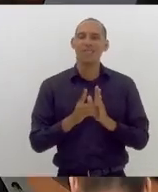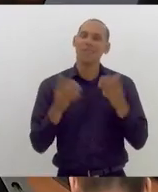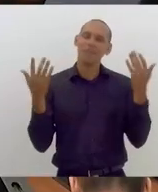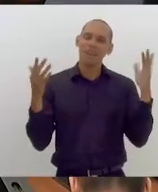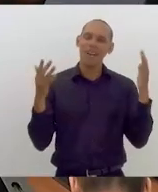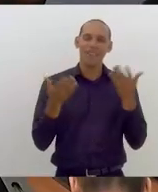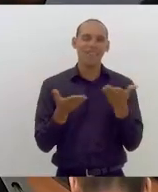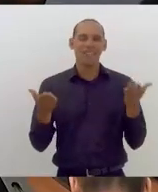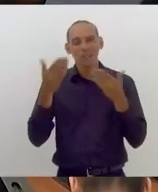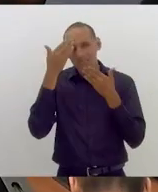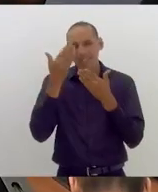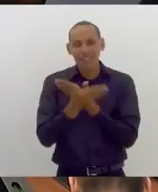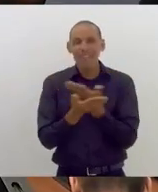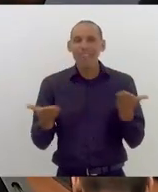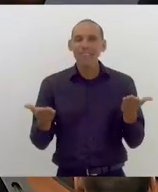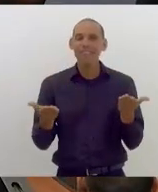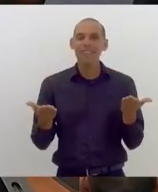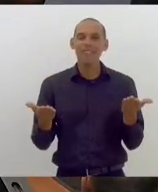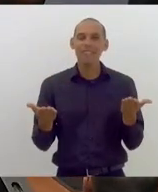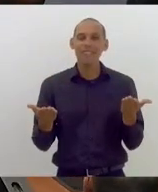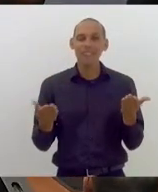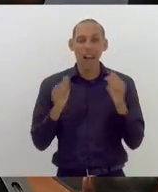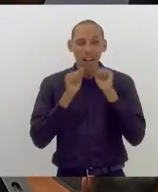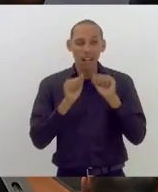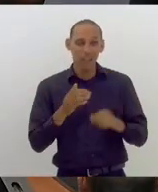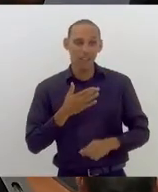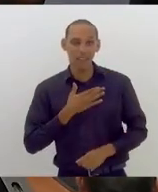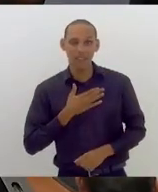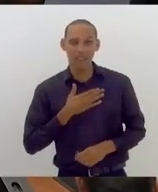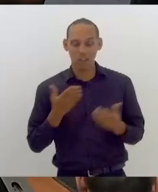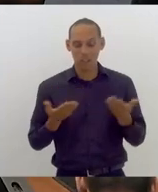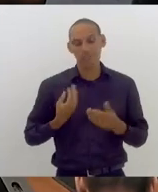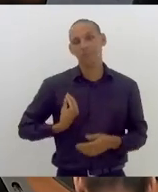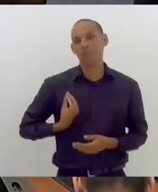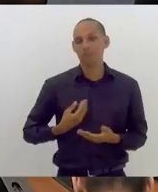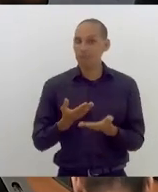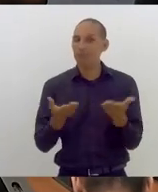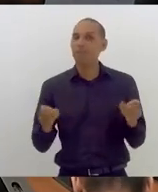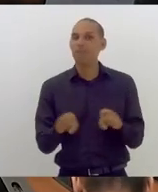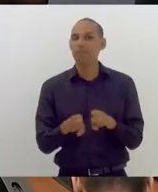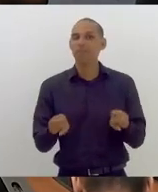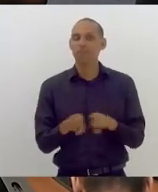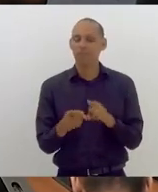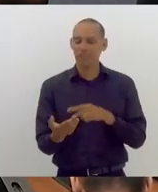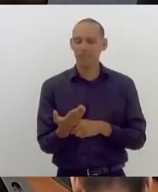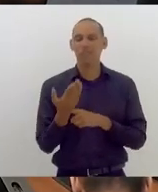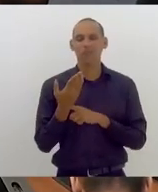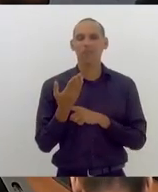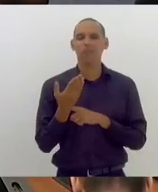a vocês, meu muito obrigado. E aos meus assessores que hoje estão aqui também nos